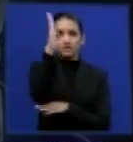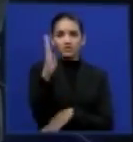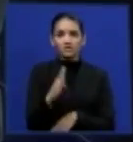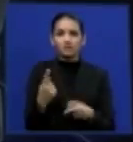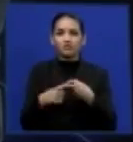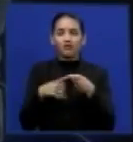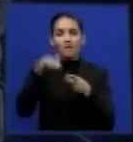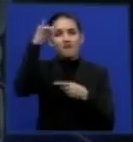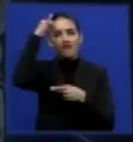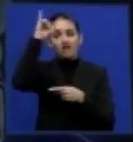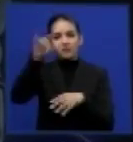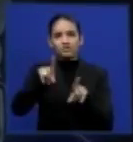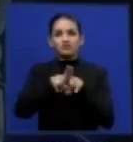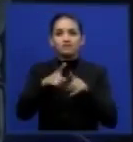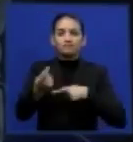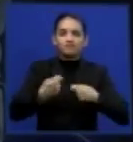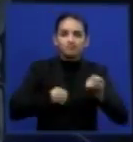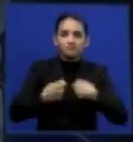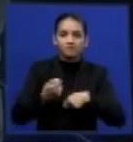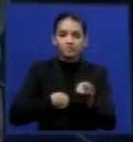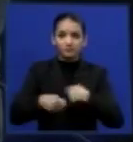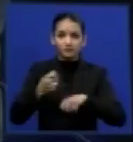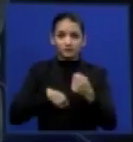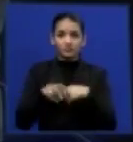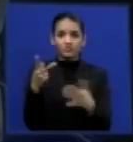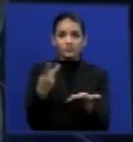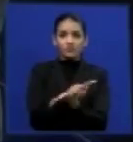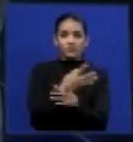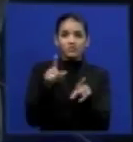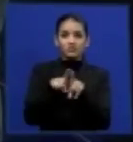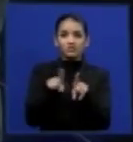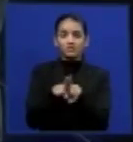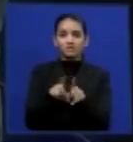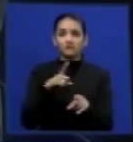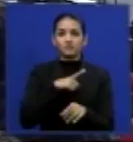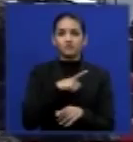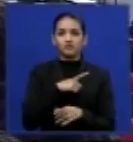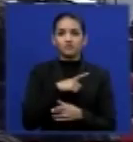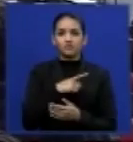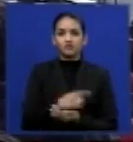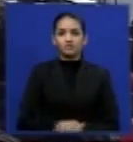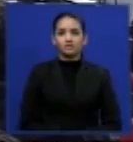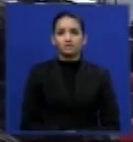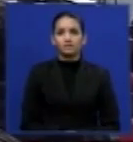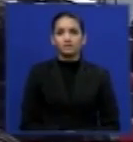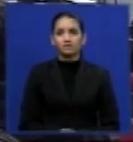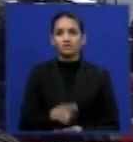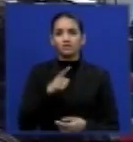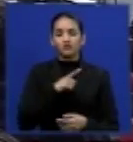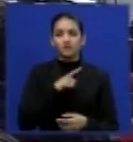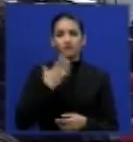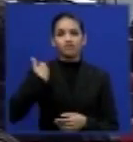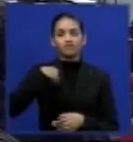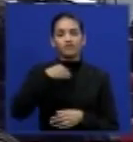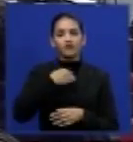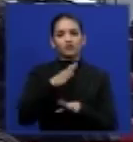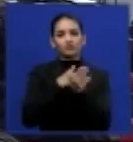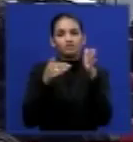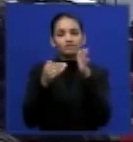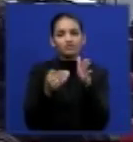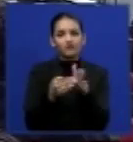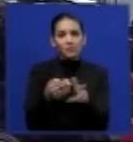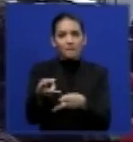comércio de um produto específico teve a legalidade de sua medida reconhecida pelo mecanismo de